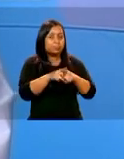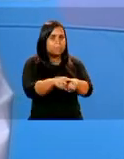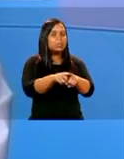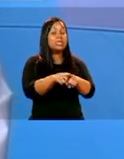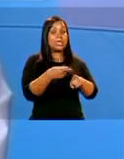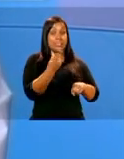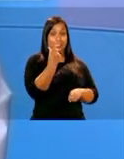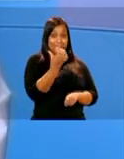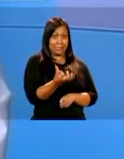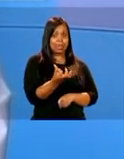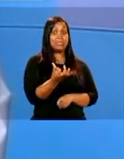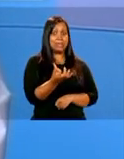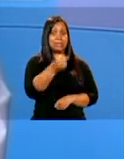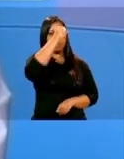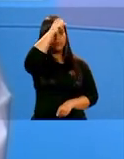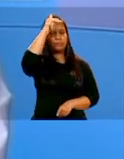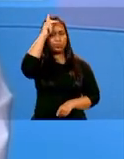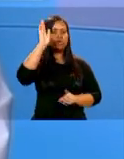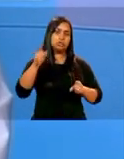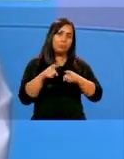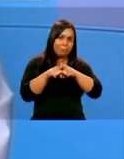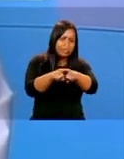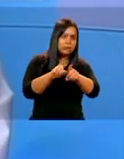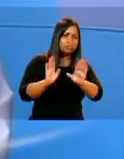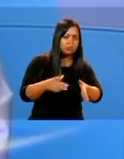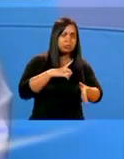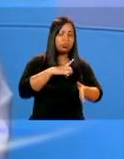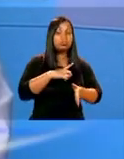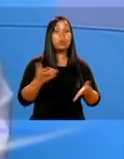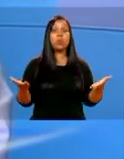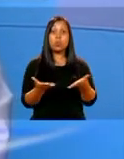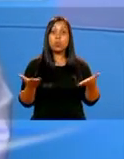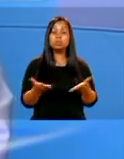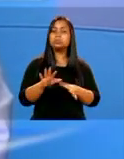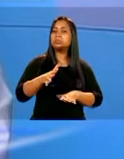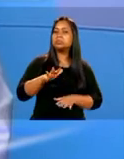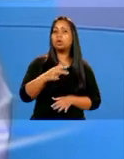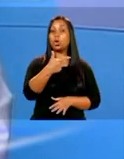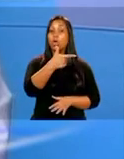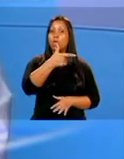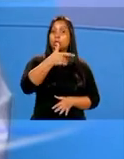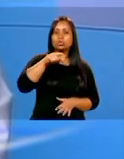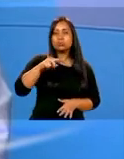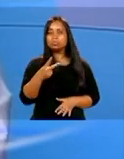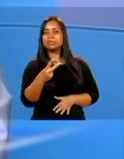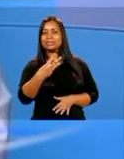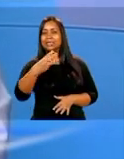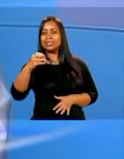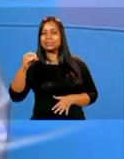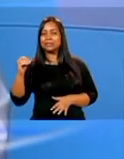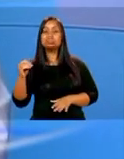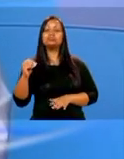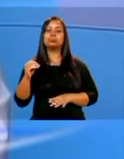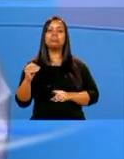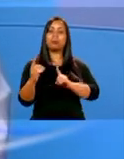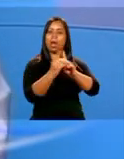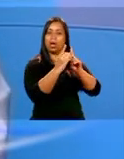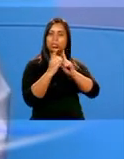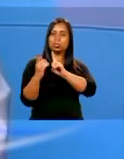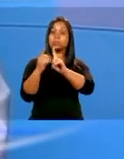com 16 prefeituras, né, conveniadas. Hoje nós geramos em torno de 2.300 atendimentos mês.